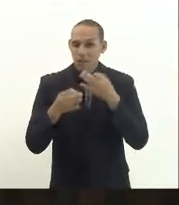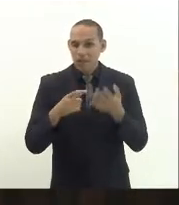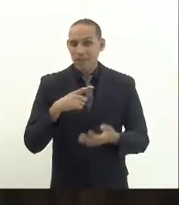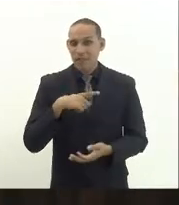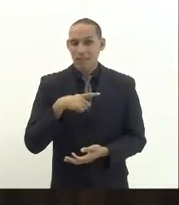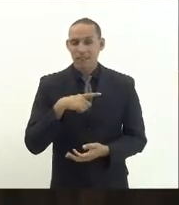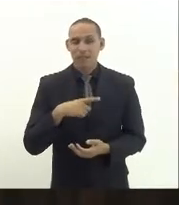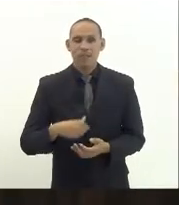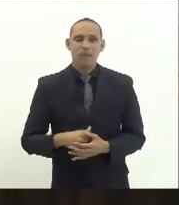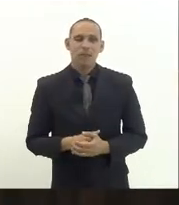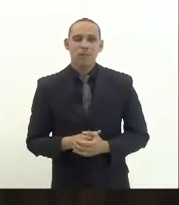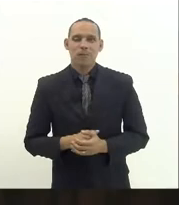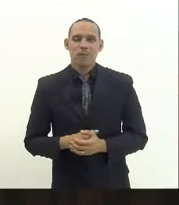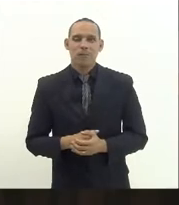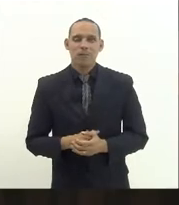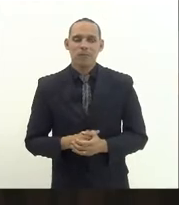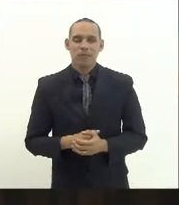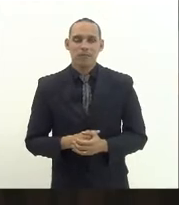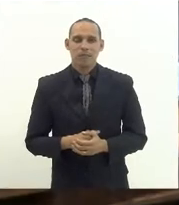a gente